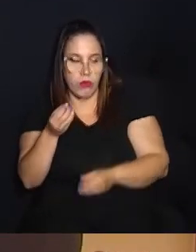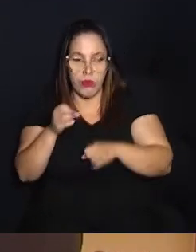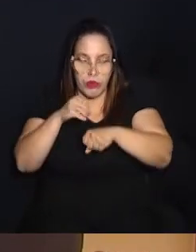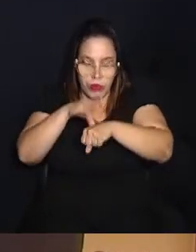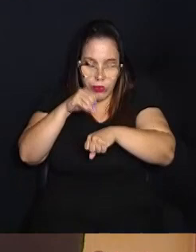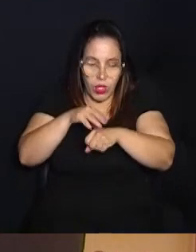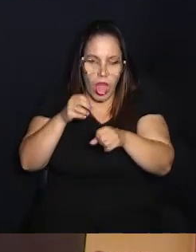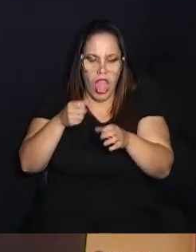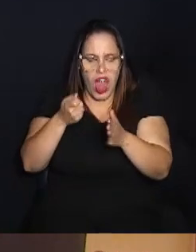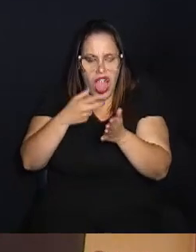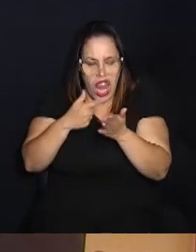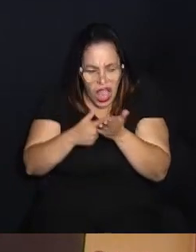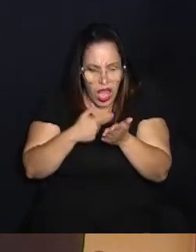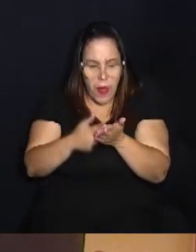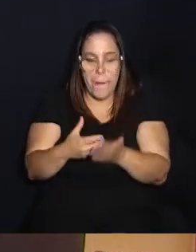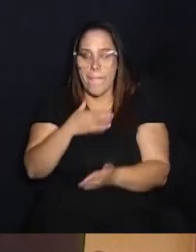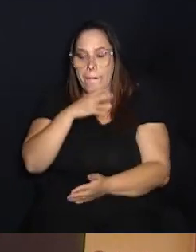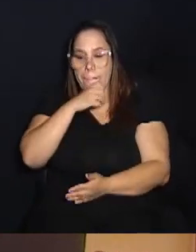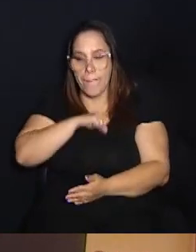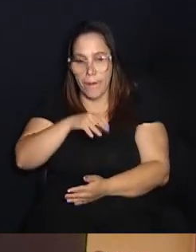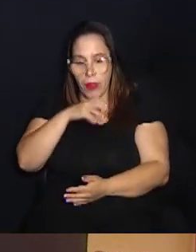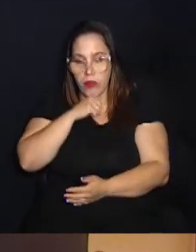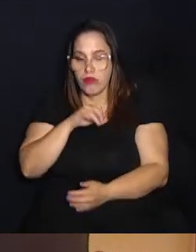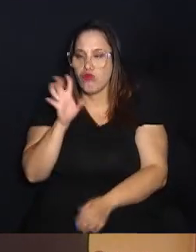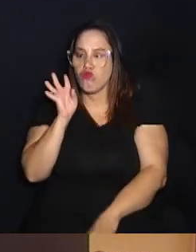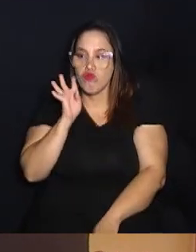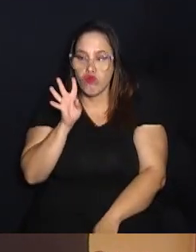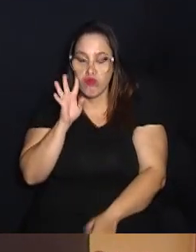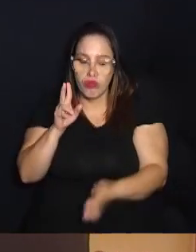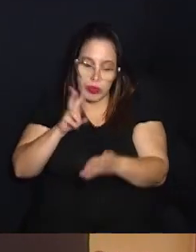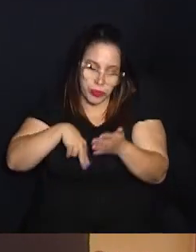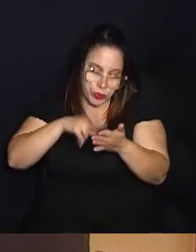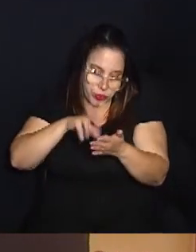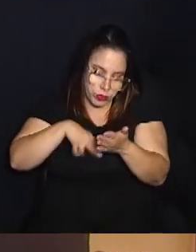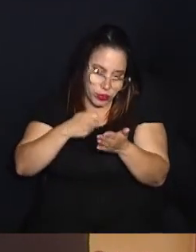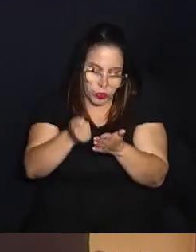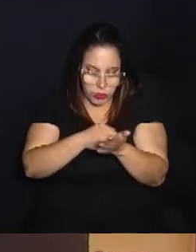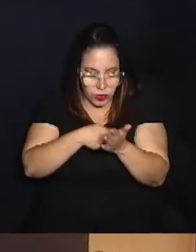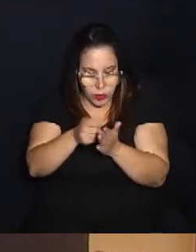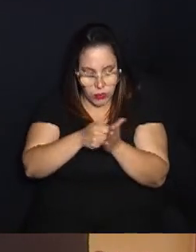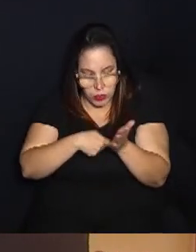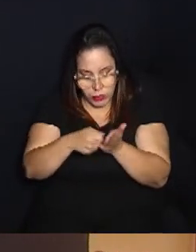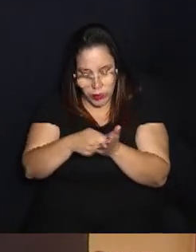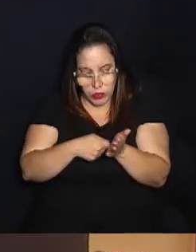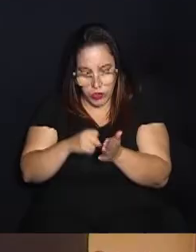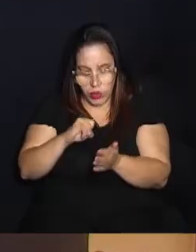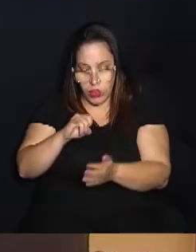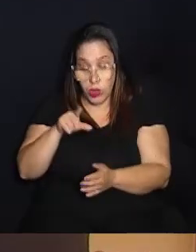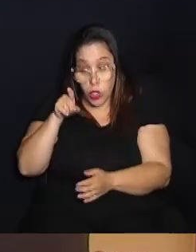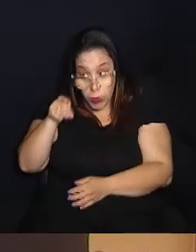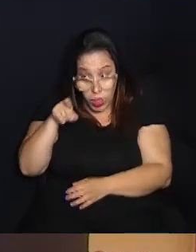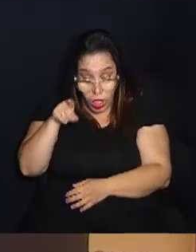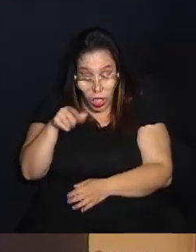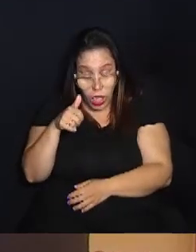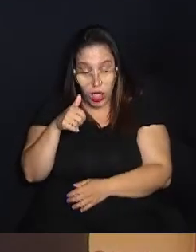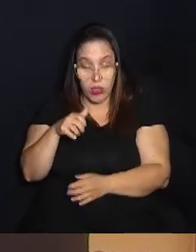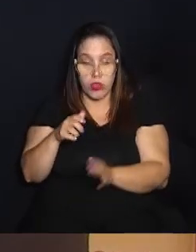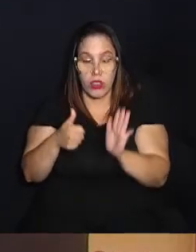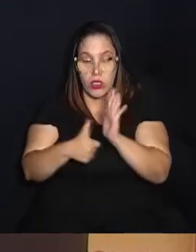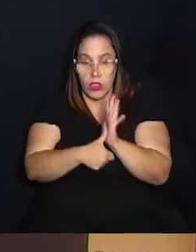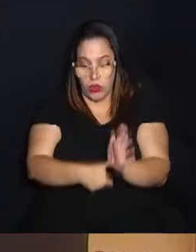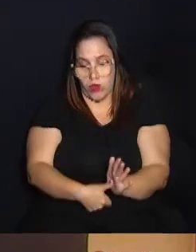eu sugiro que leiam Paulo Freire. É interessante nós lermos artigos escritos sobre